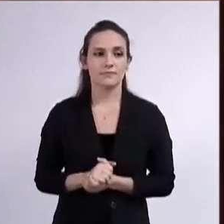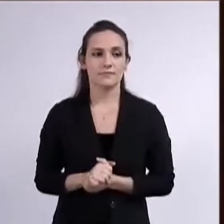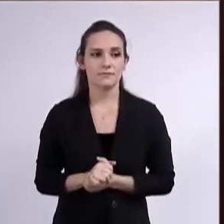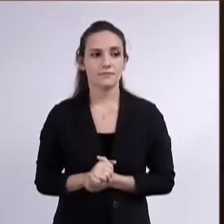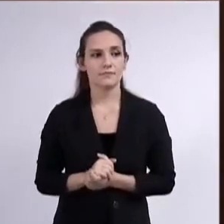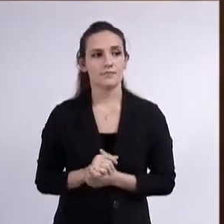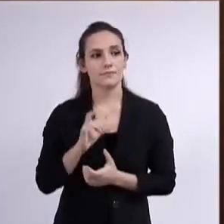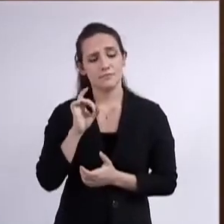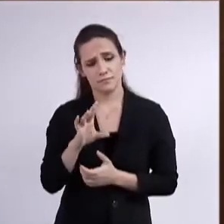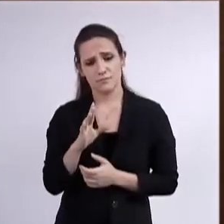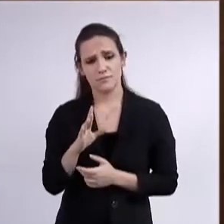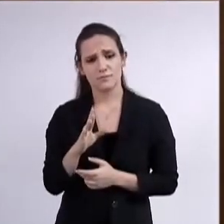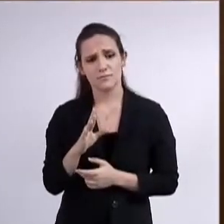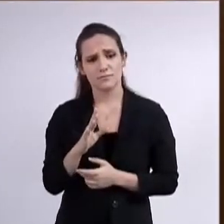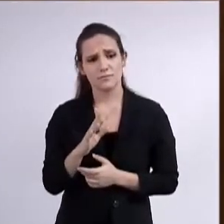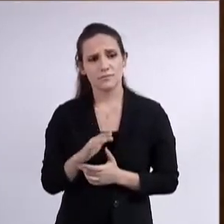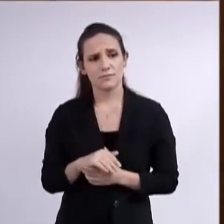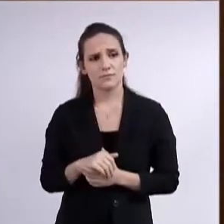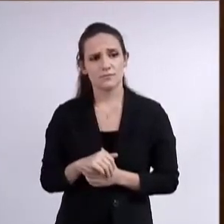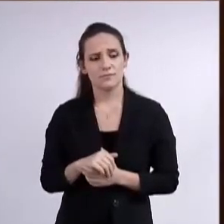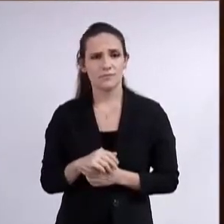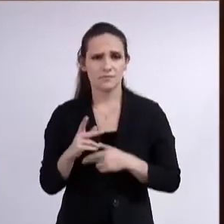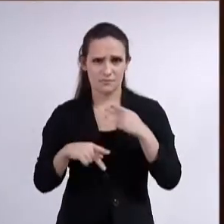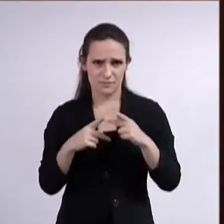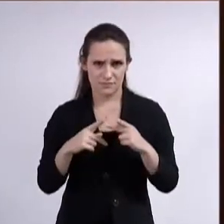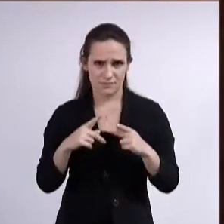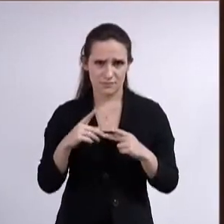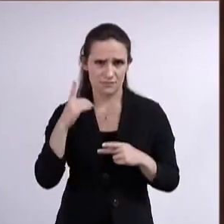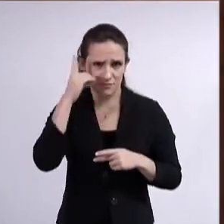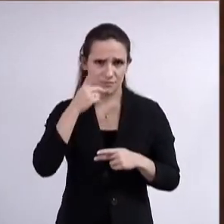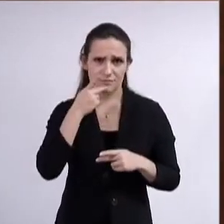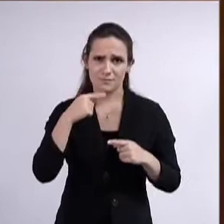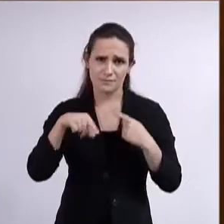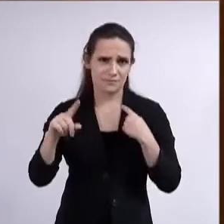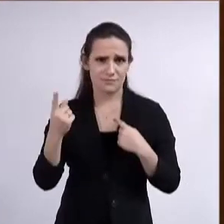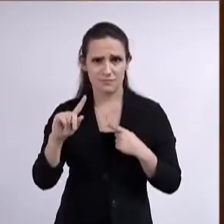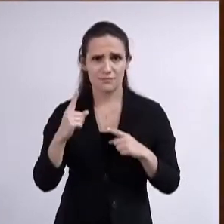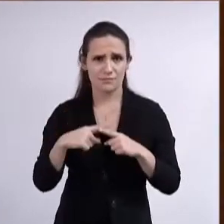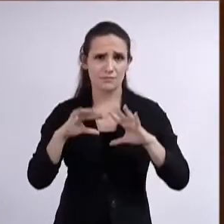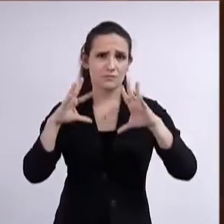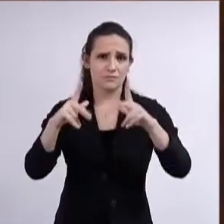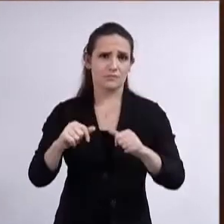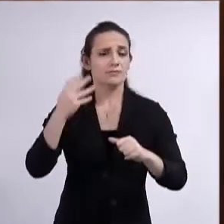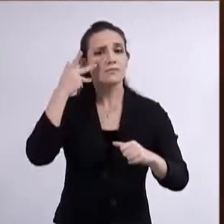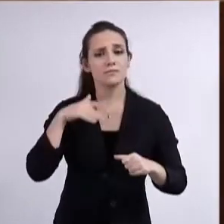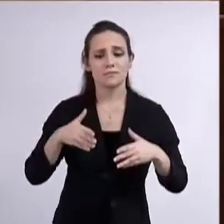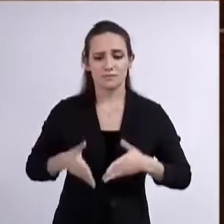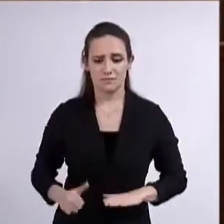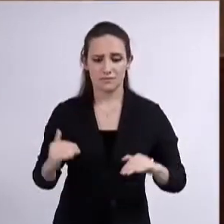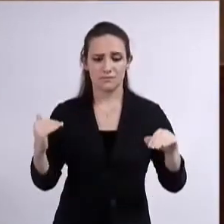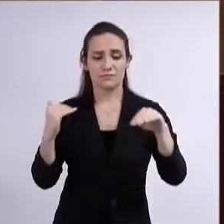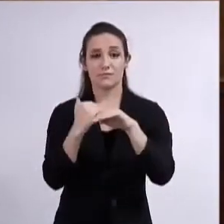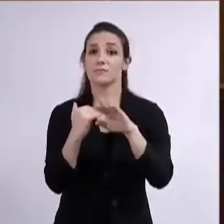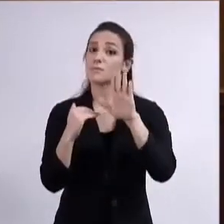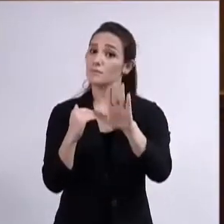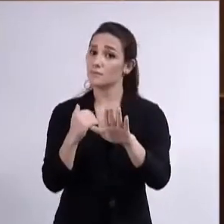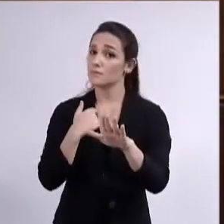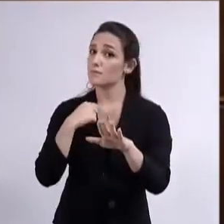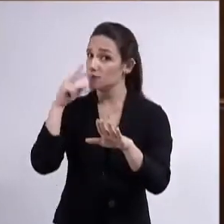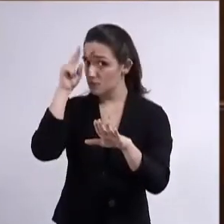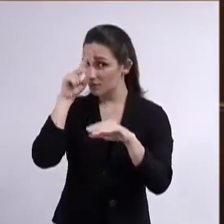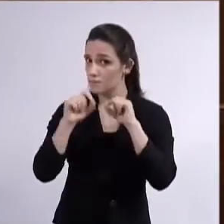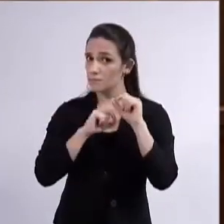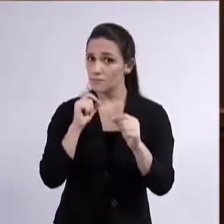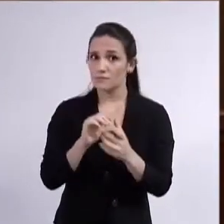Só aqui fazendo um reparo, o deputado Orro disse que discorda porque todas as crianças nascem iguais. Só lembrar que lá